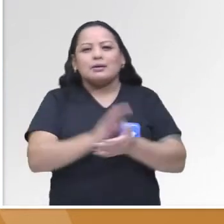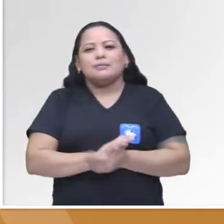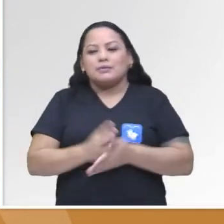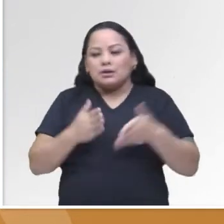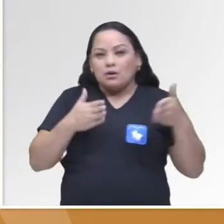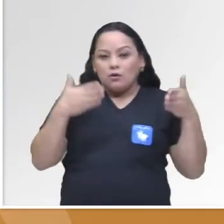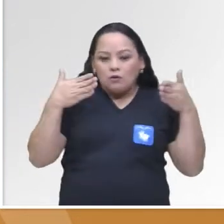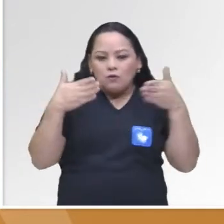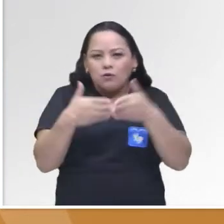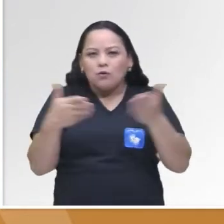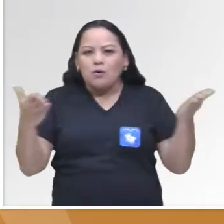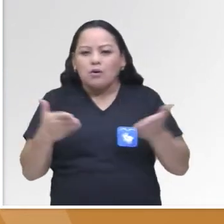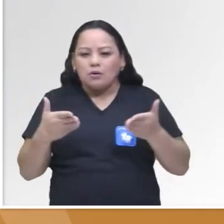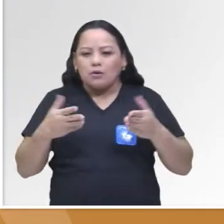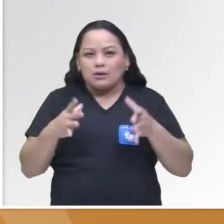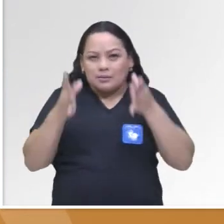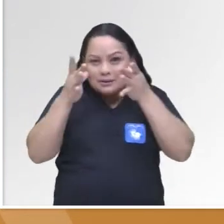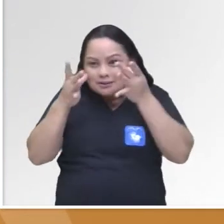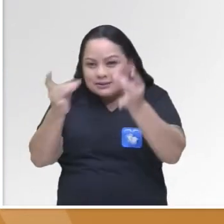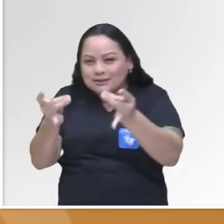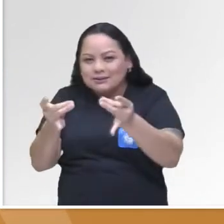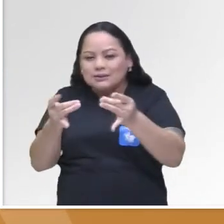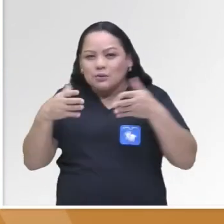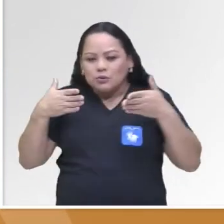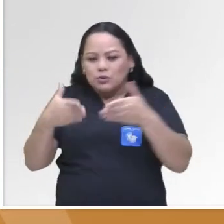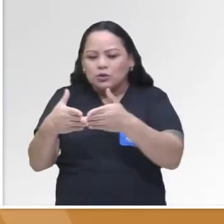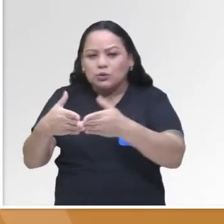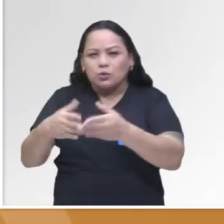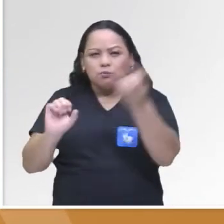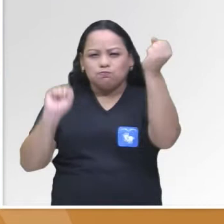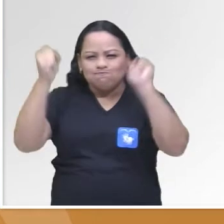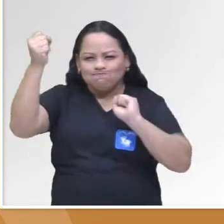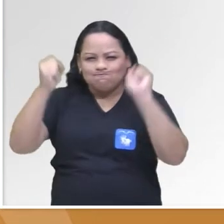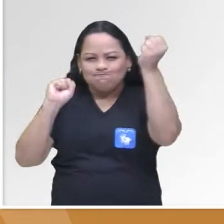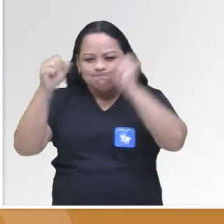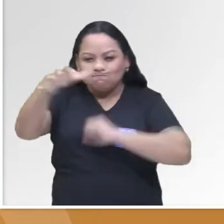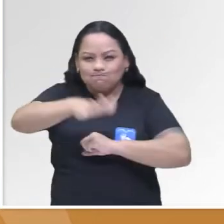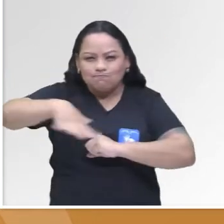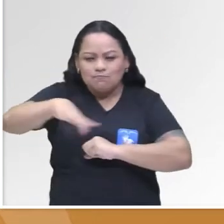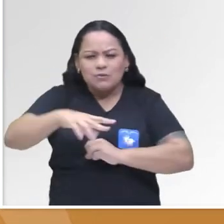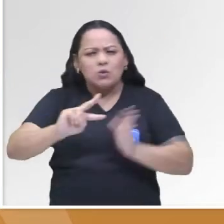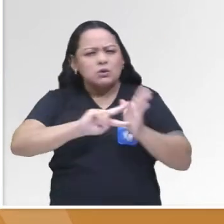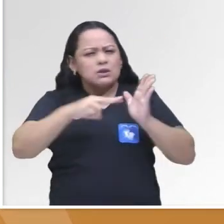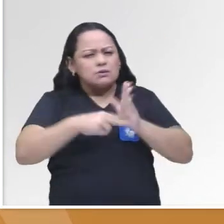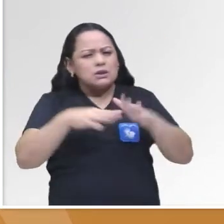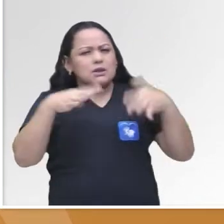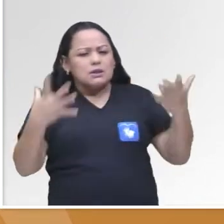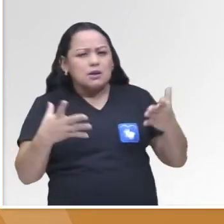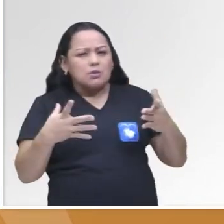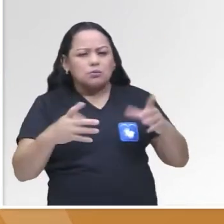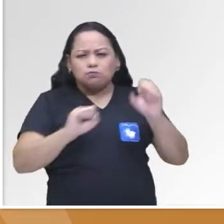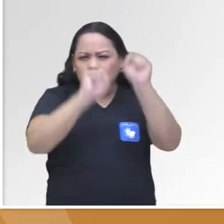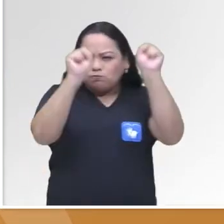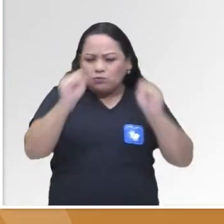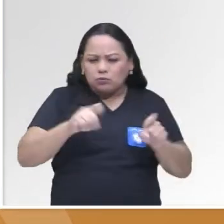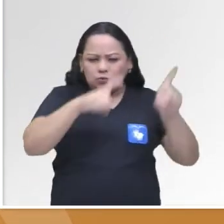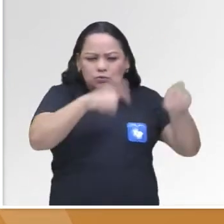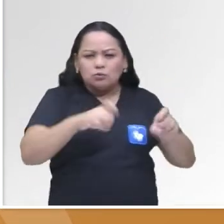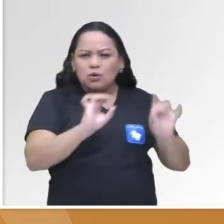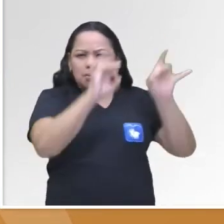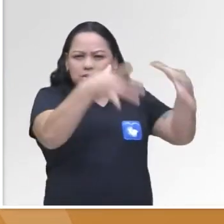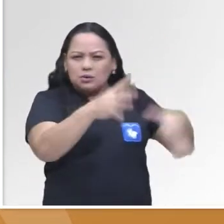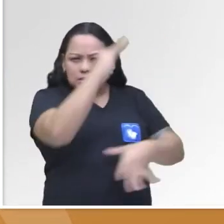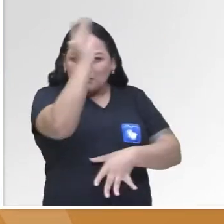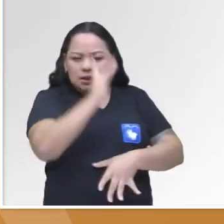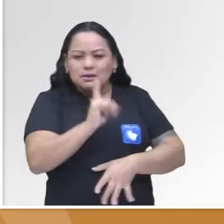um pouco mais as atenções para o setor industrial. Professor, quer dizer então que o sistema agrário vai ser abandonado no Brasil? Não, tanto